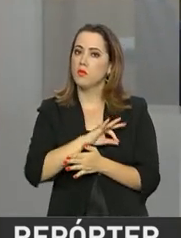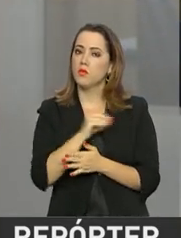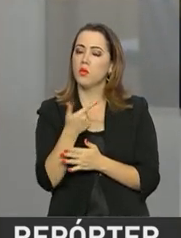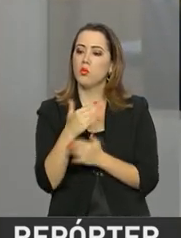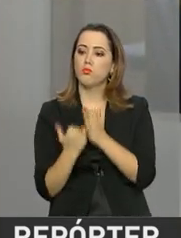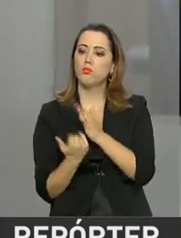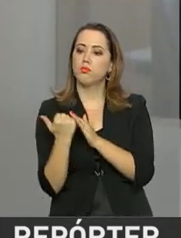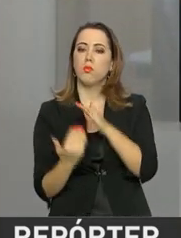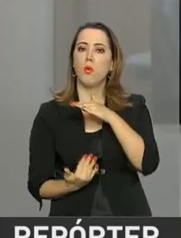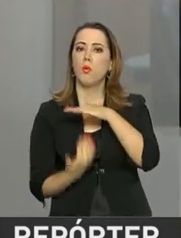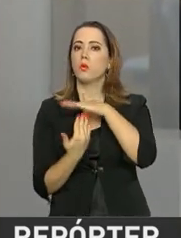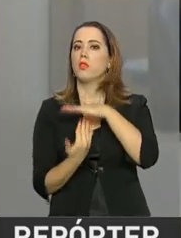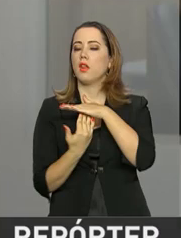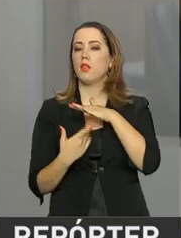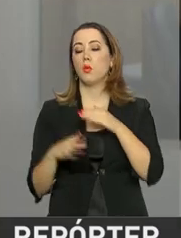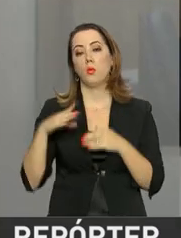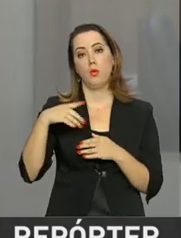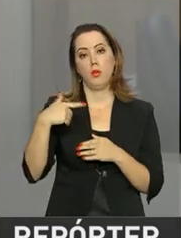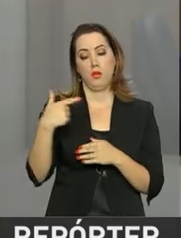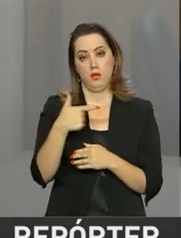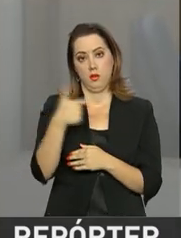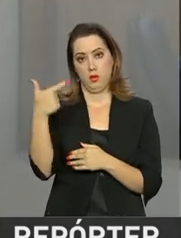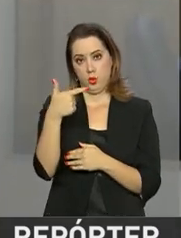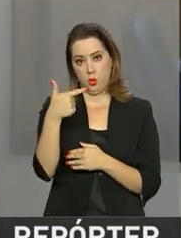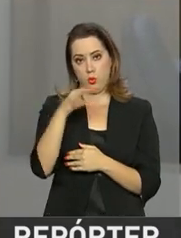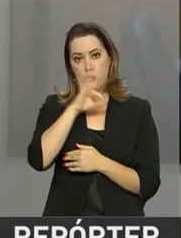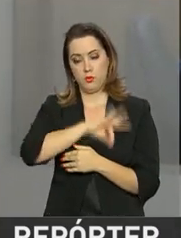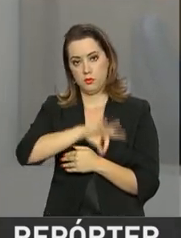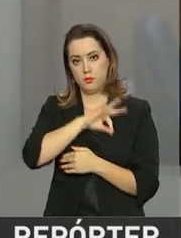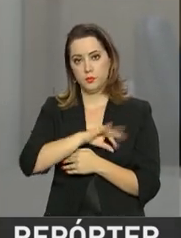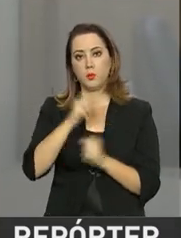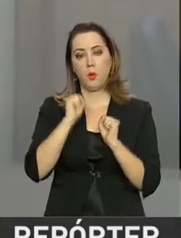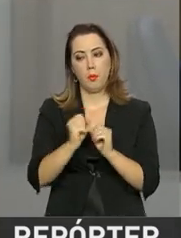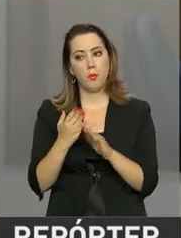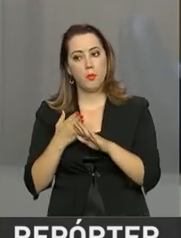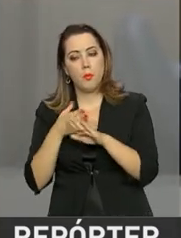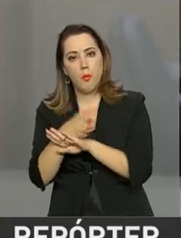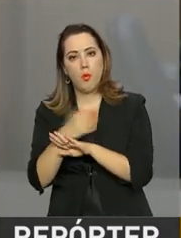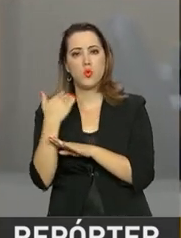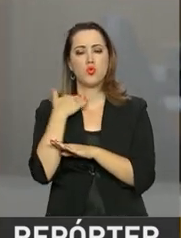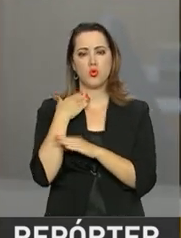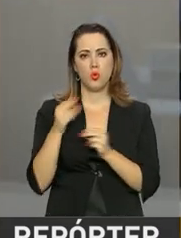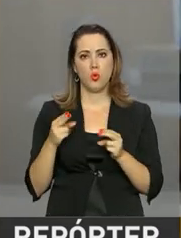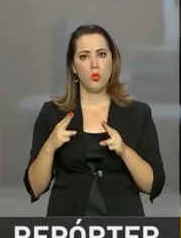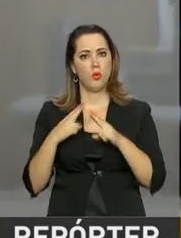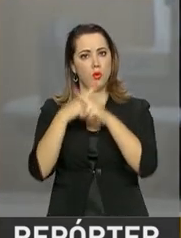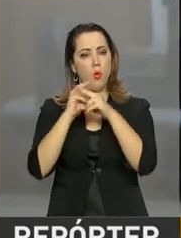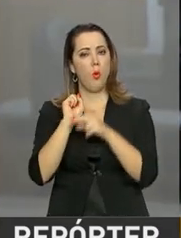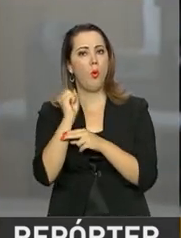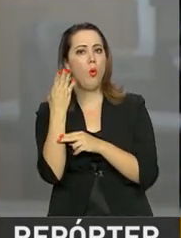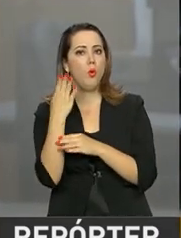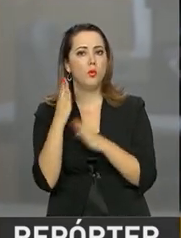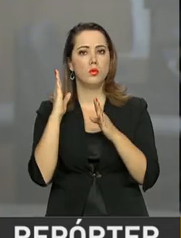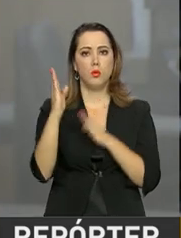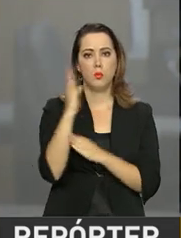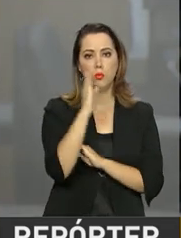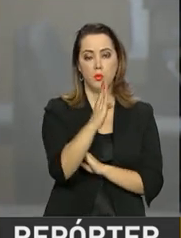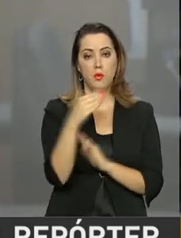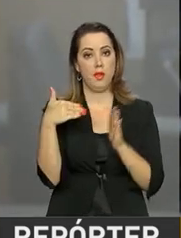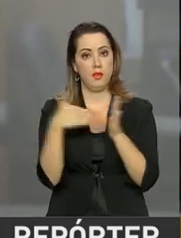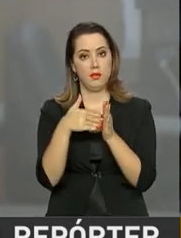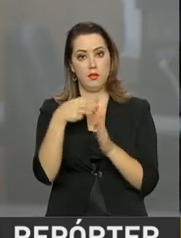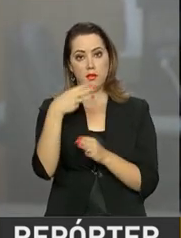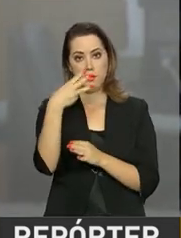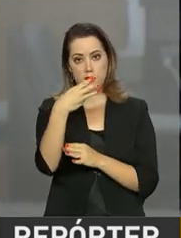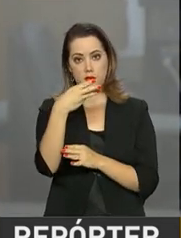mínimos eles poderão comparecer numa agência da Caixa Econômica Federal ou Banco do Brasil até o dia 31